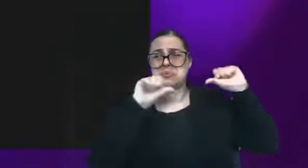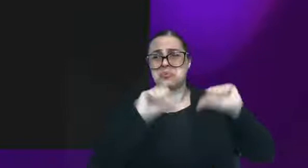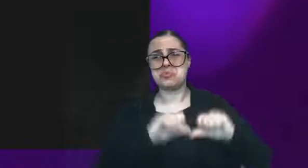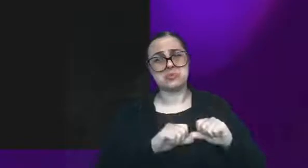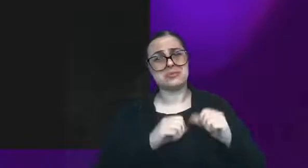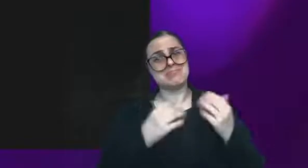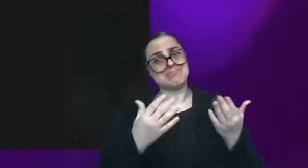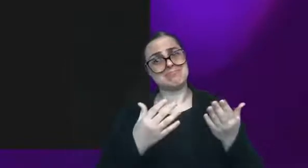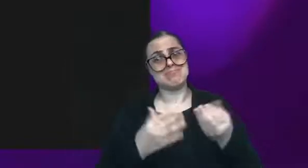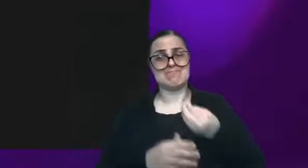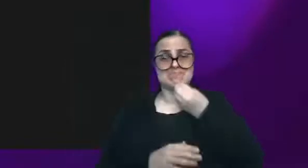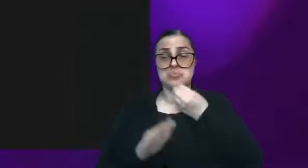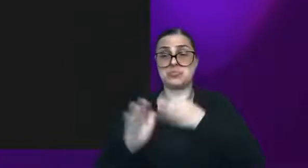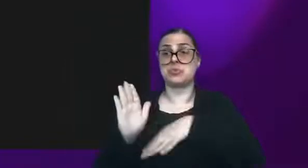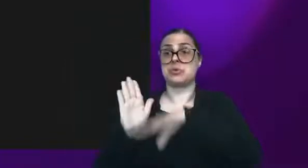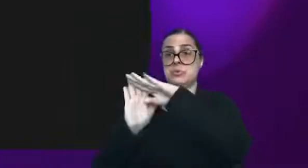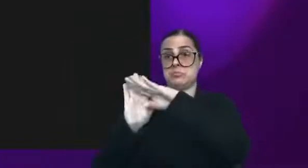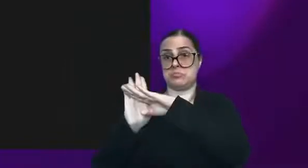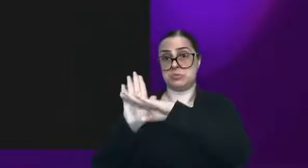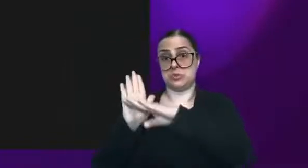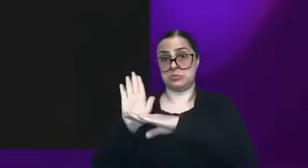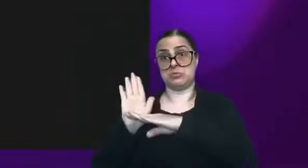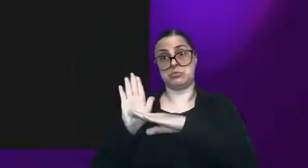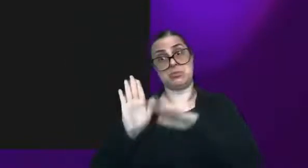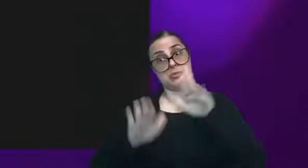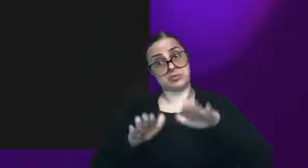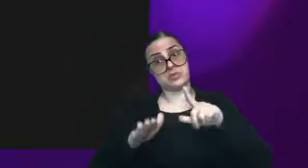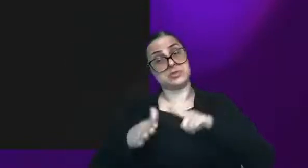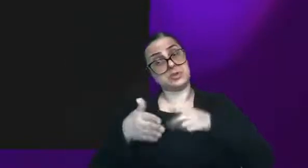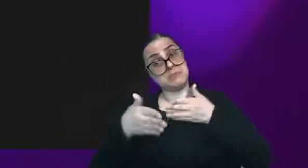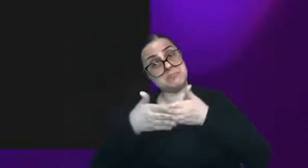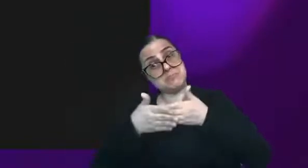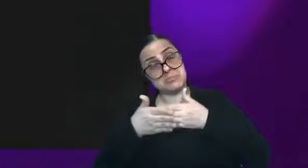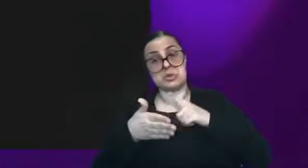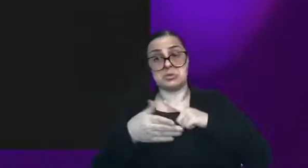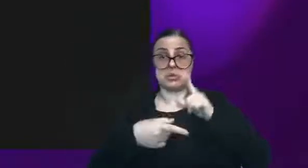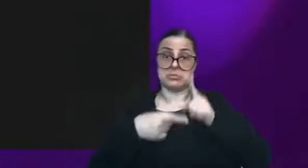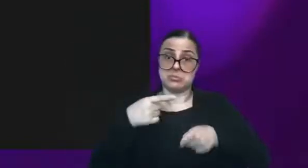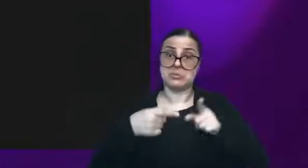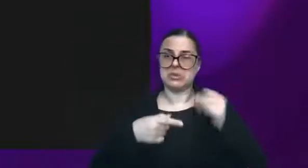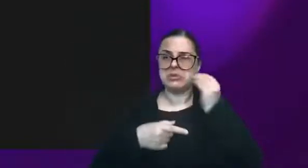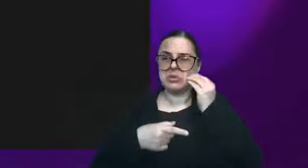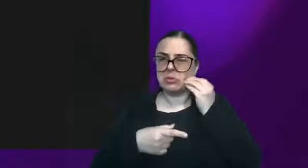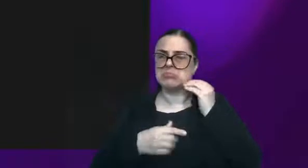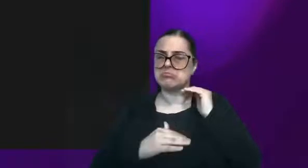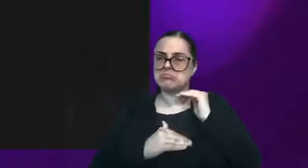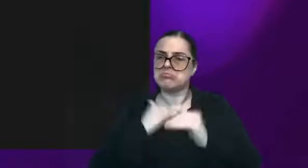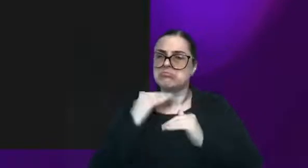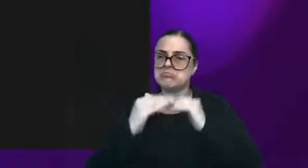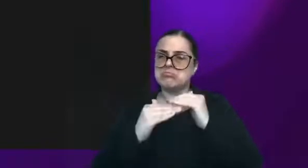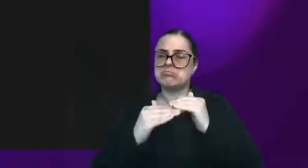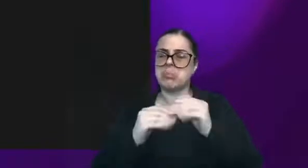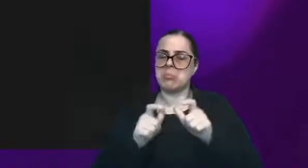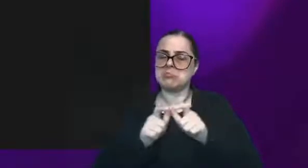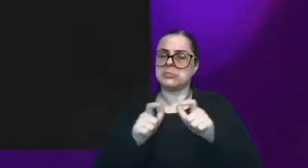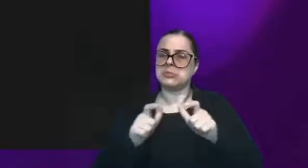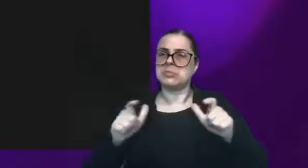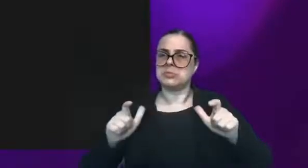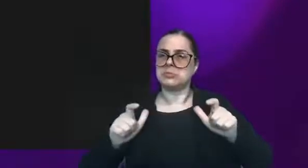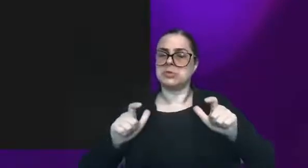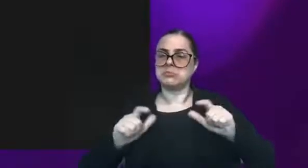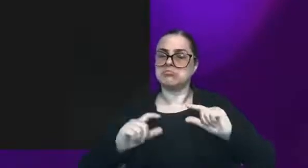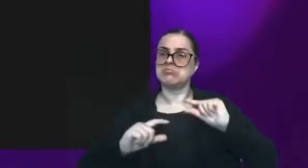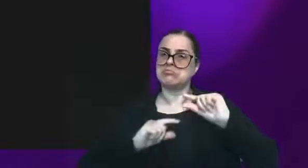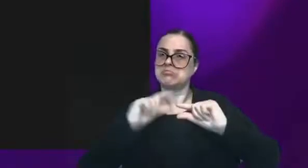esses protocolos, por enquanto, um pouco mais restritos e avançando gradativamente. Então, queria agradecer o professor